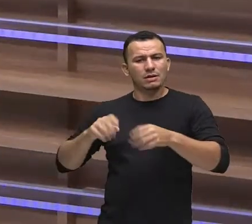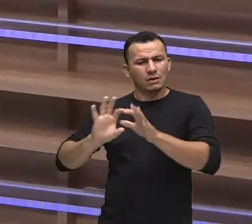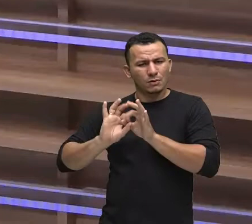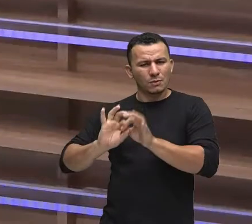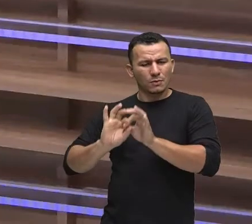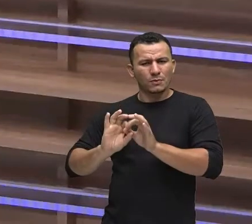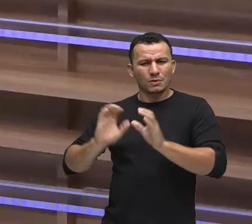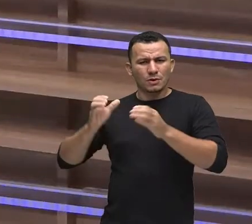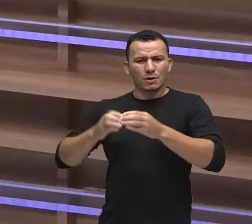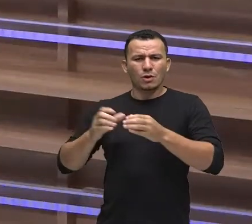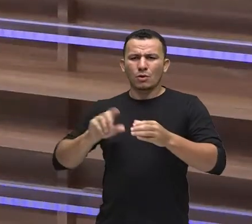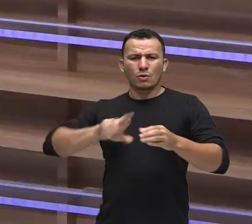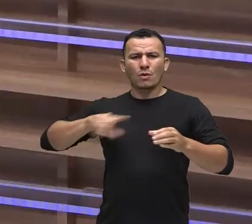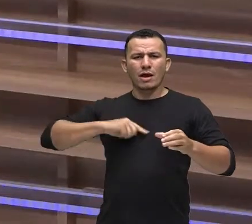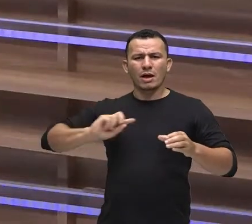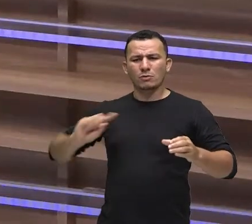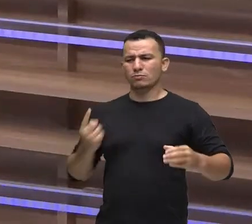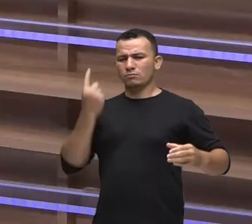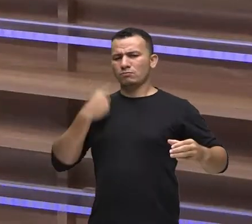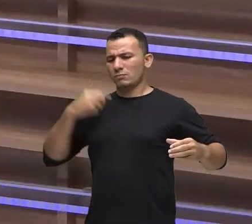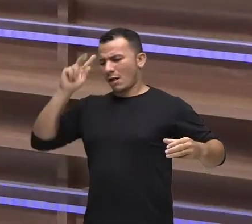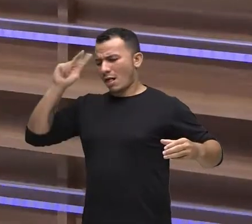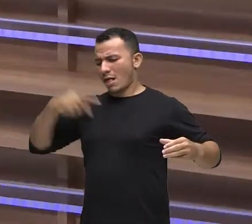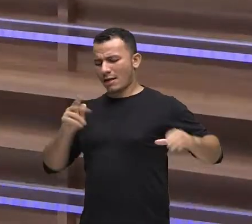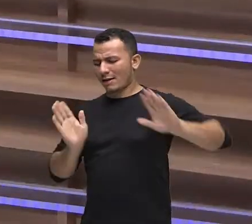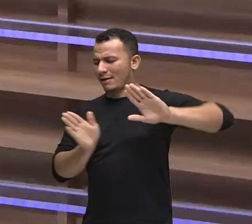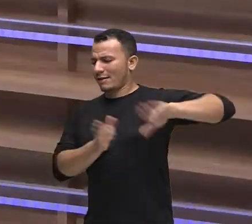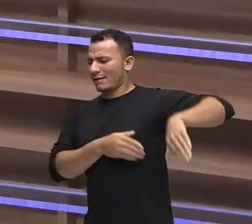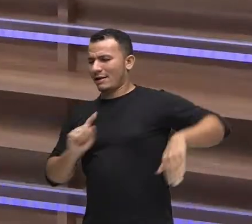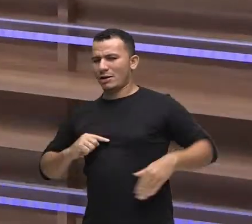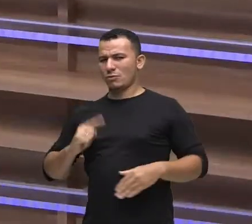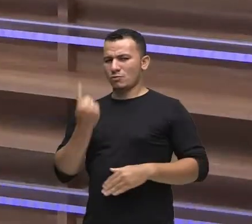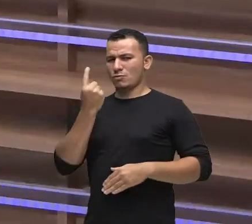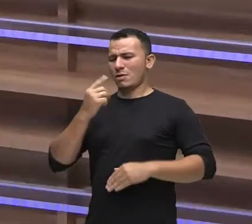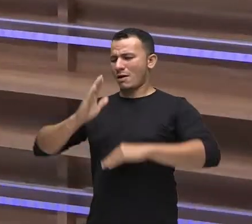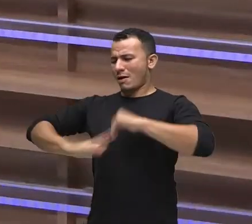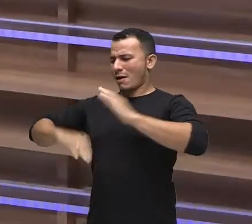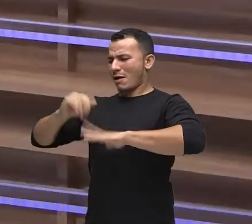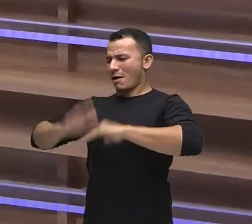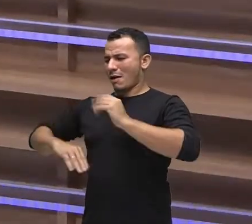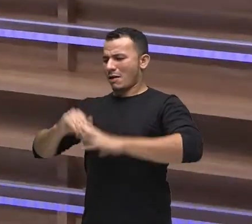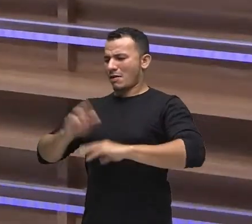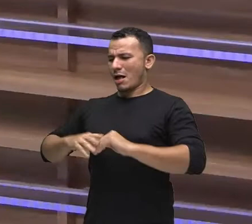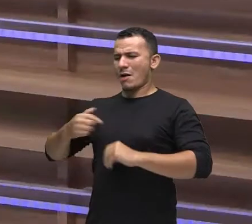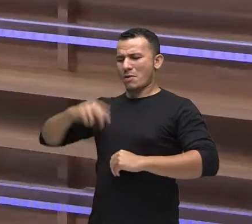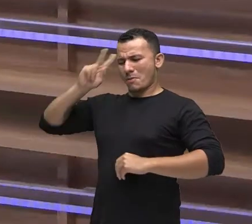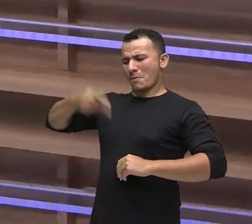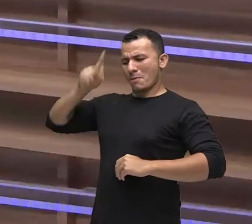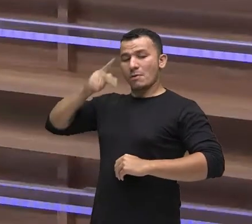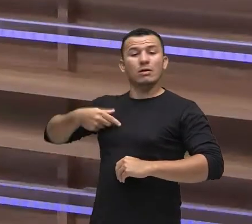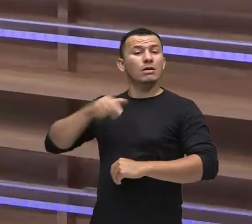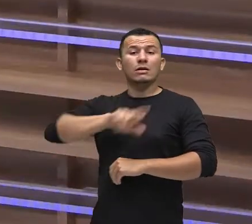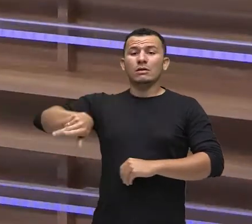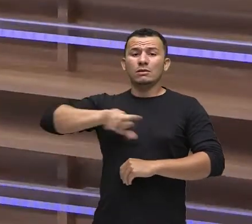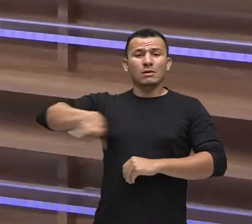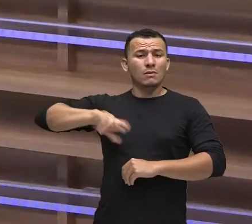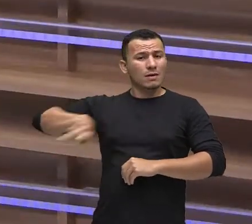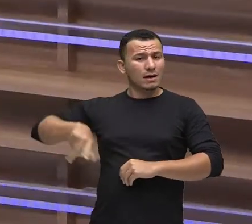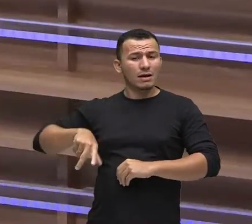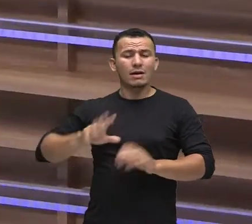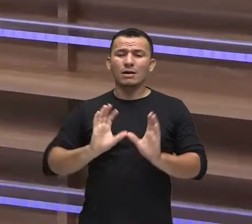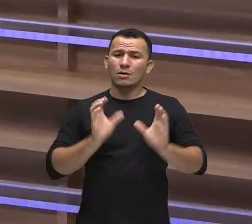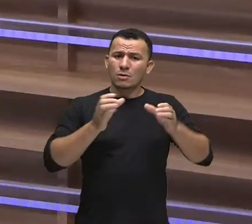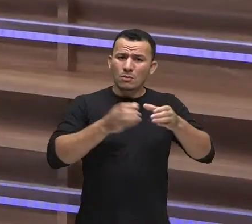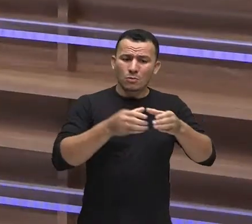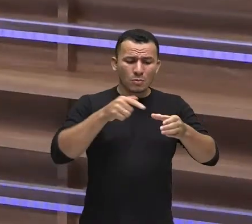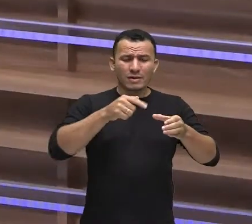uma eu-equipe. Né? Não é só um indivíduo jogando, não é só o delegado, mas são todos. E é um ponto tão importante que